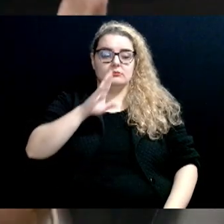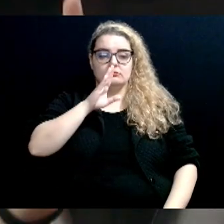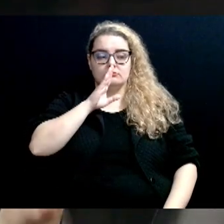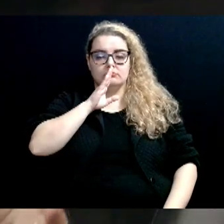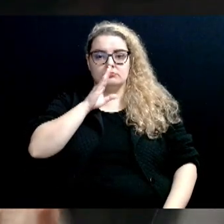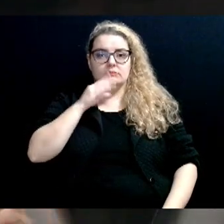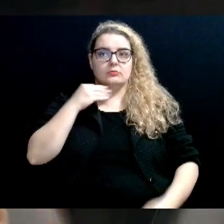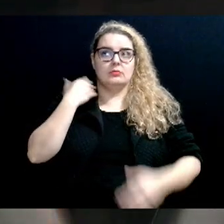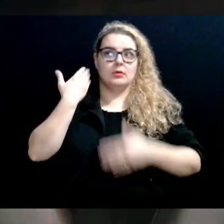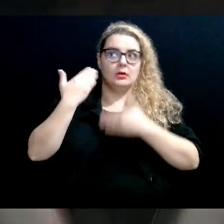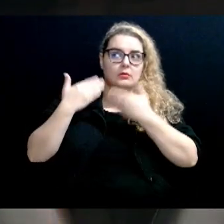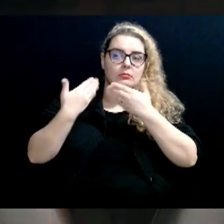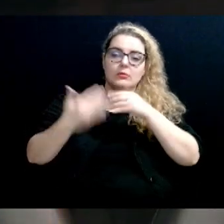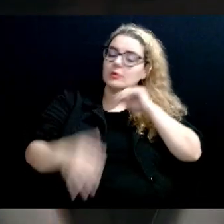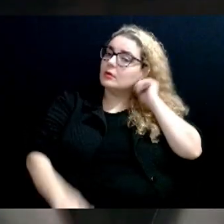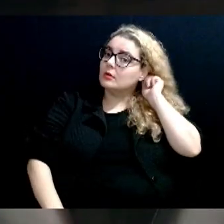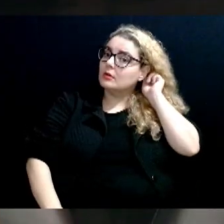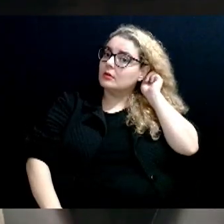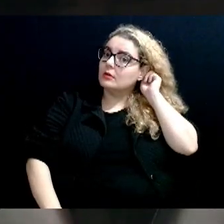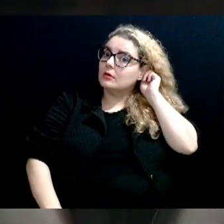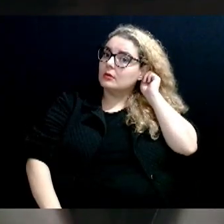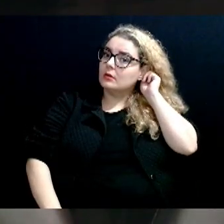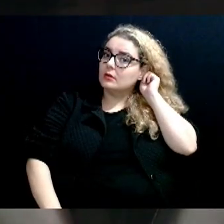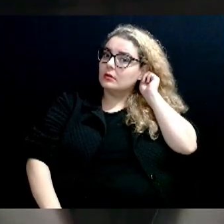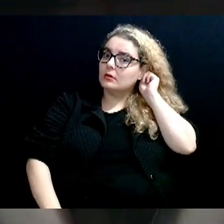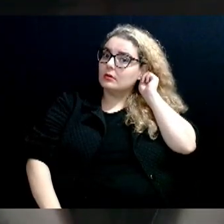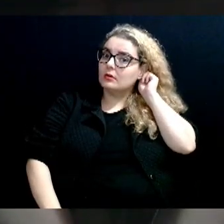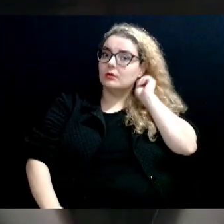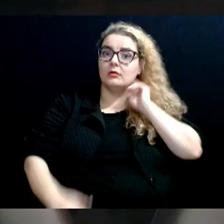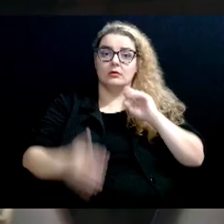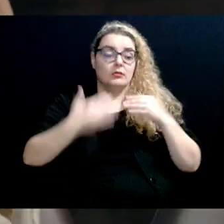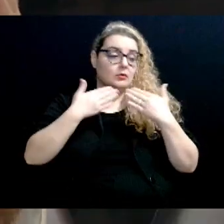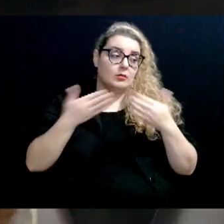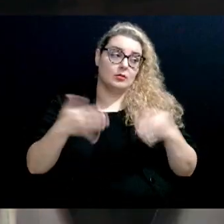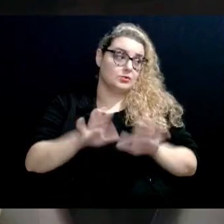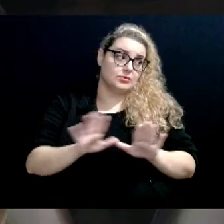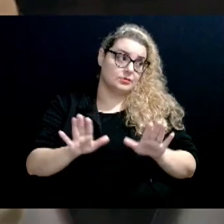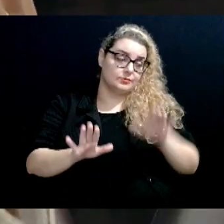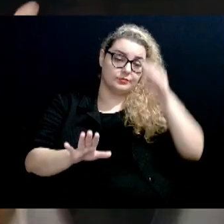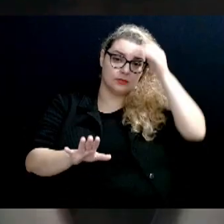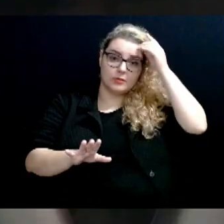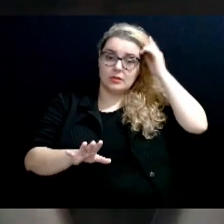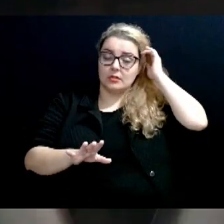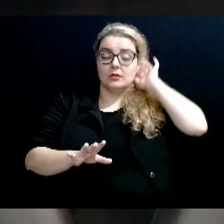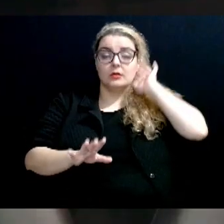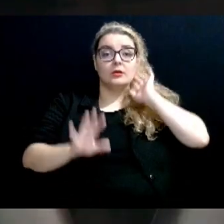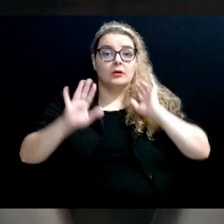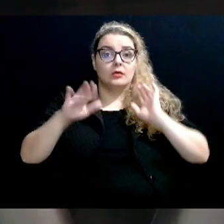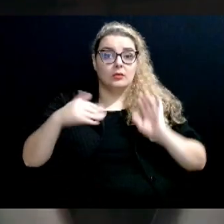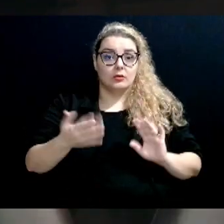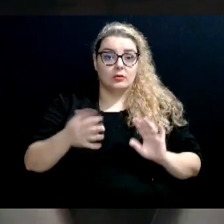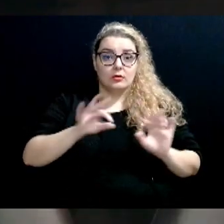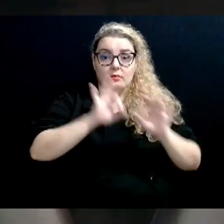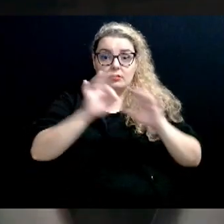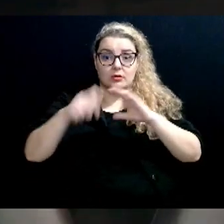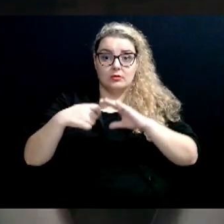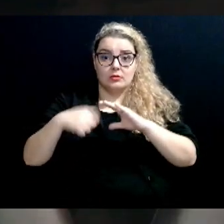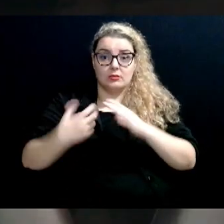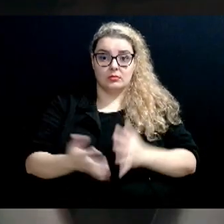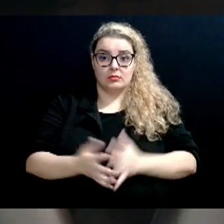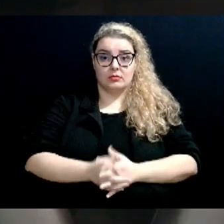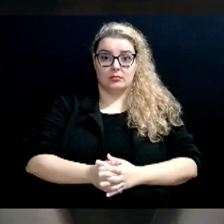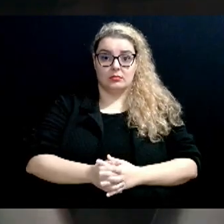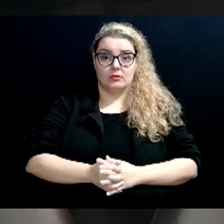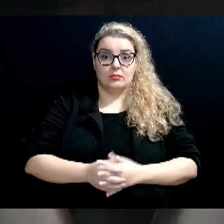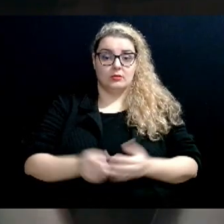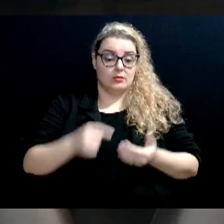gente assistiu, Verdade. conversando. Hoje não. Hoje, quando a gente assiste um filme, a gente assiste com o celular na mão,